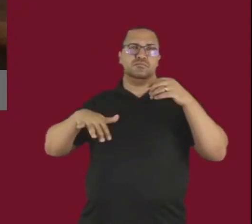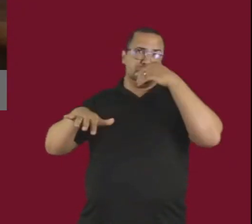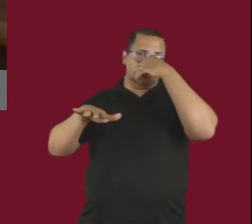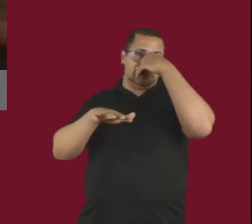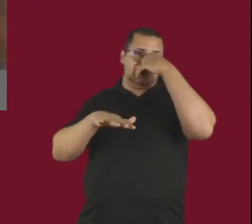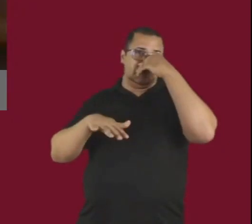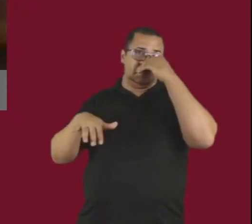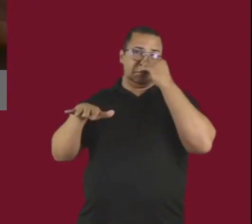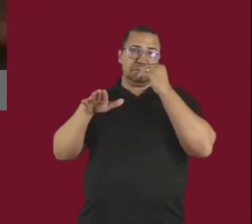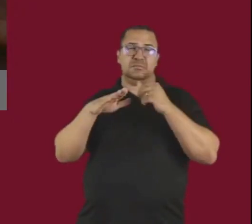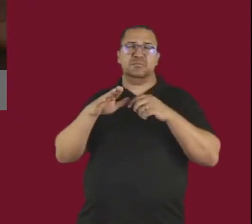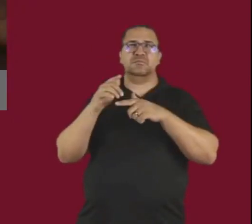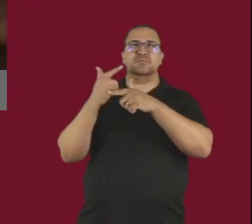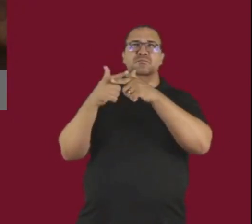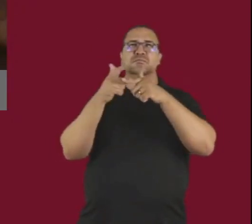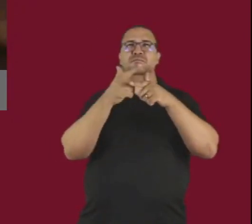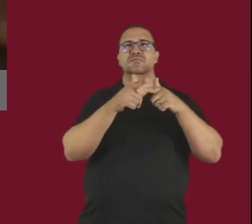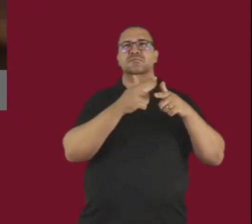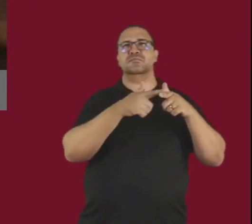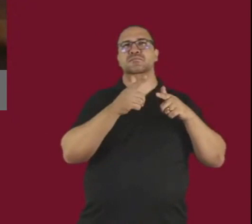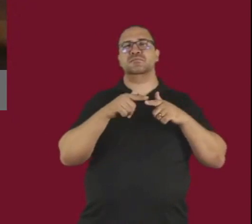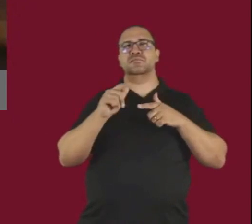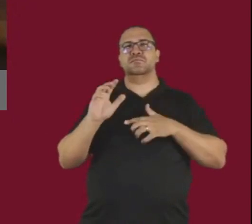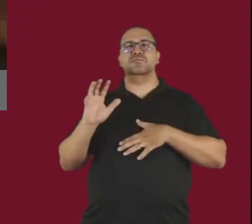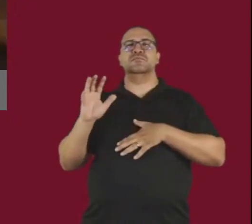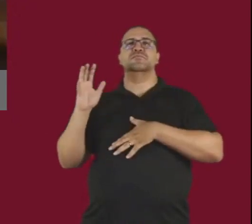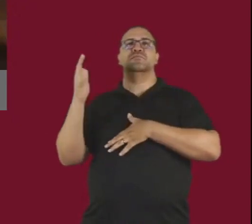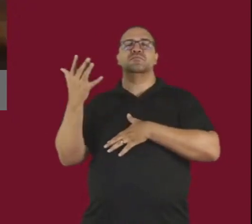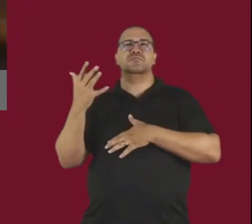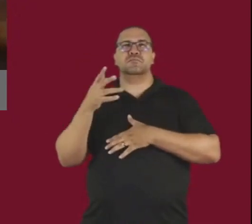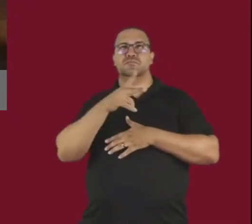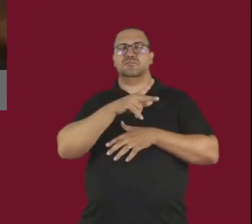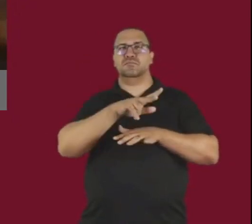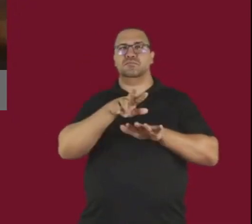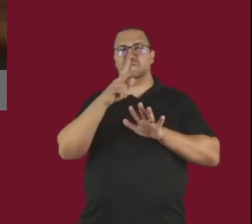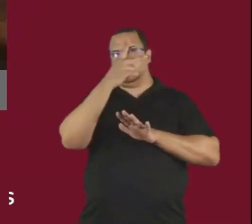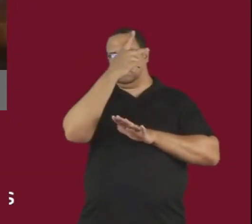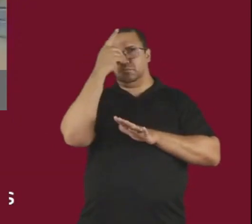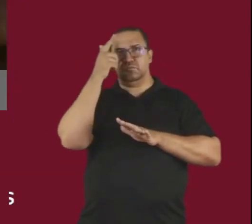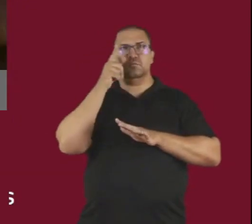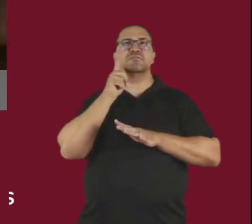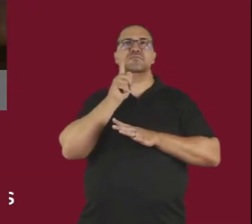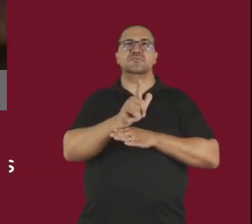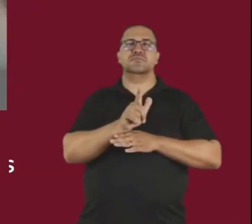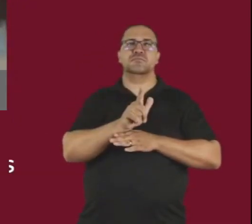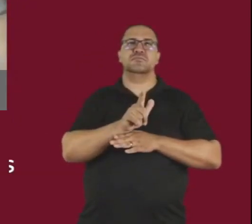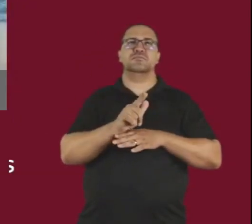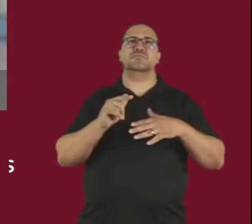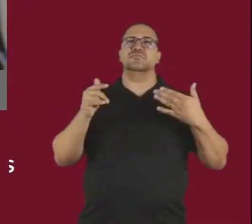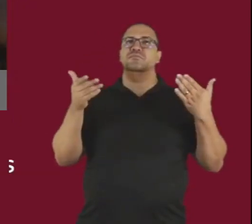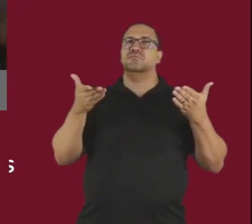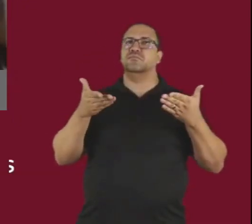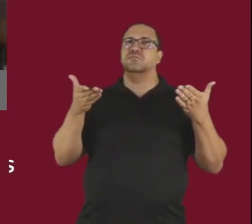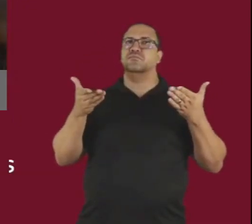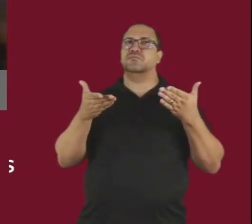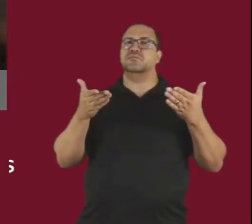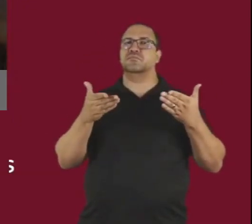climáticos. Né? Então eles estão fazendo bunkers. Essa gente está fazendo bunkers. E alguns estão